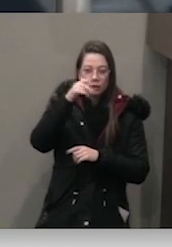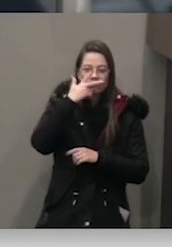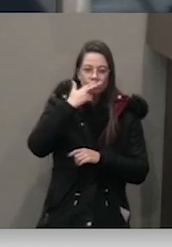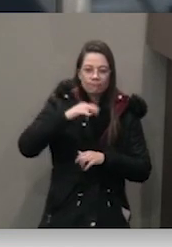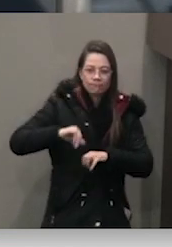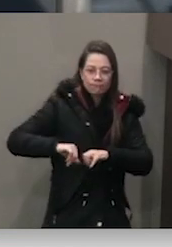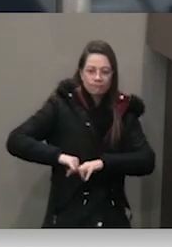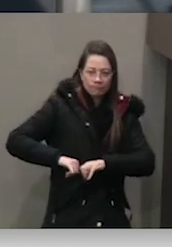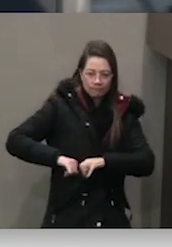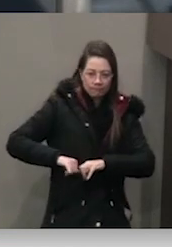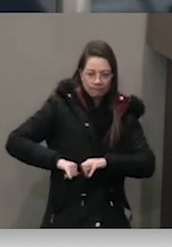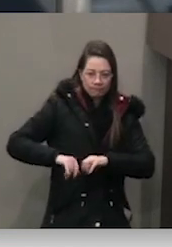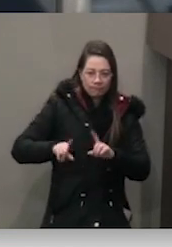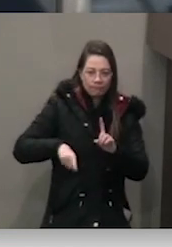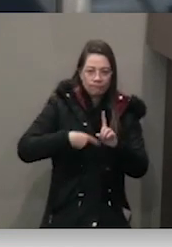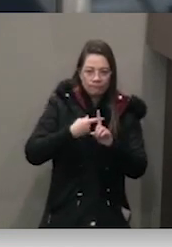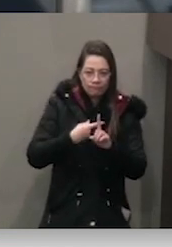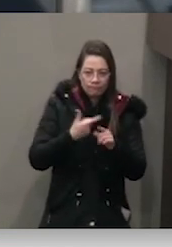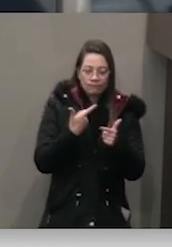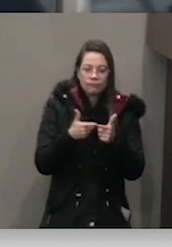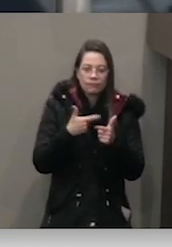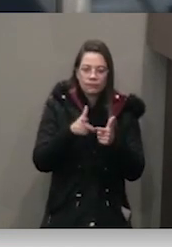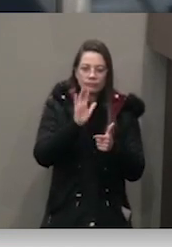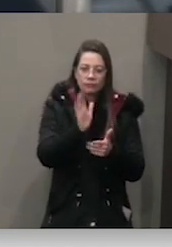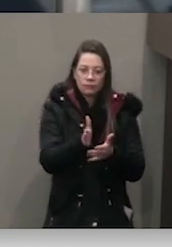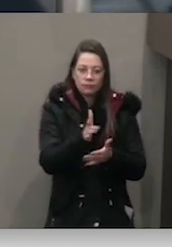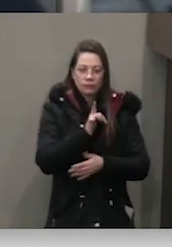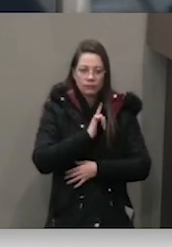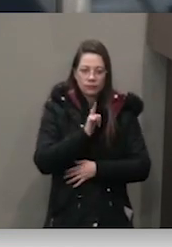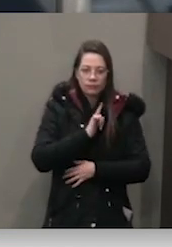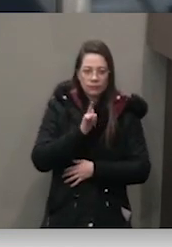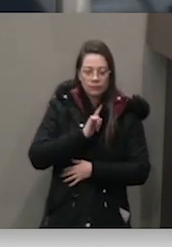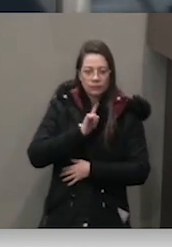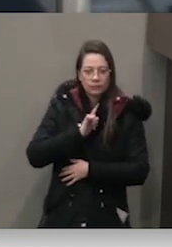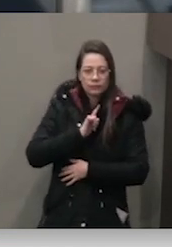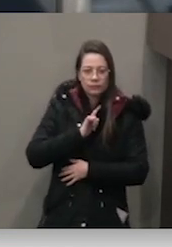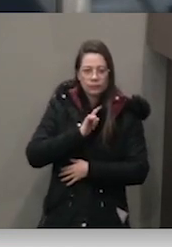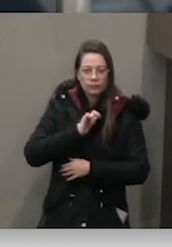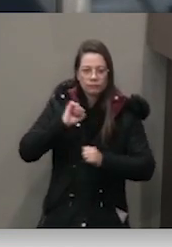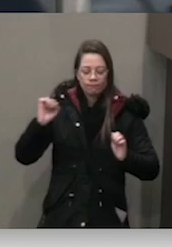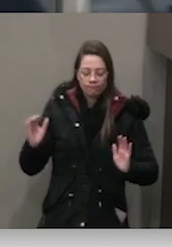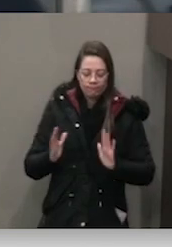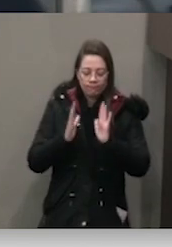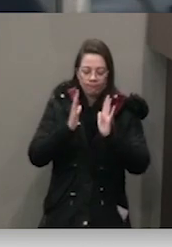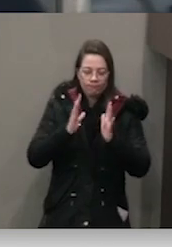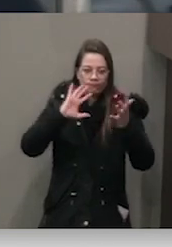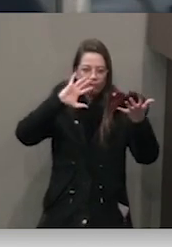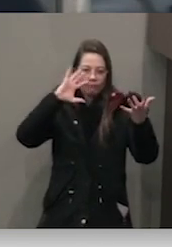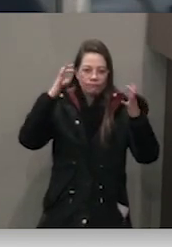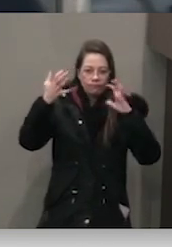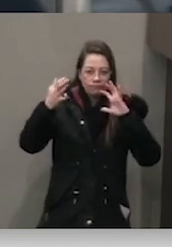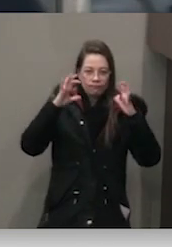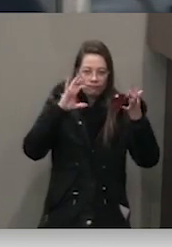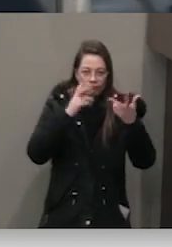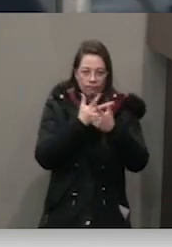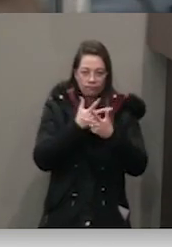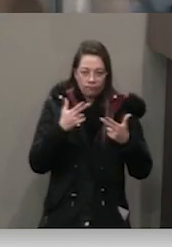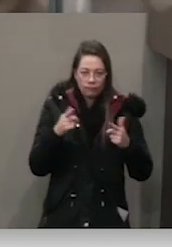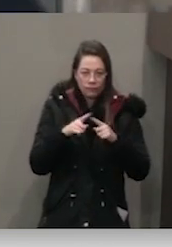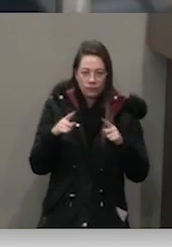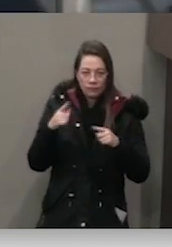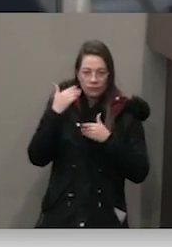sofrer mais efeitos do que já tivemos frente a esses eventos climáticos extremos. Mas